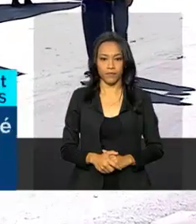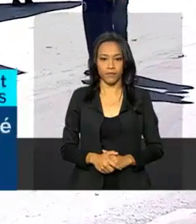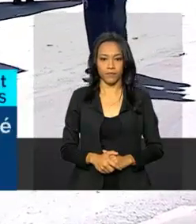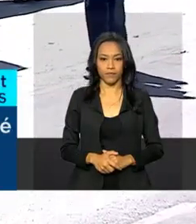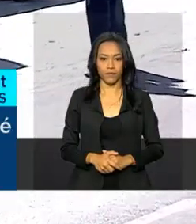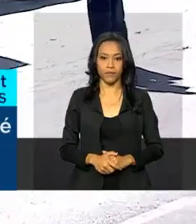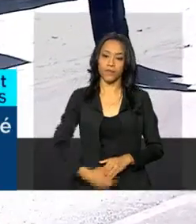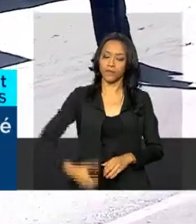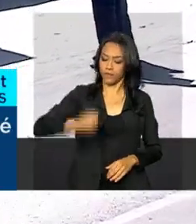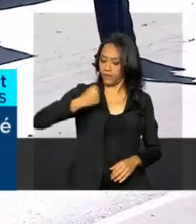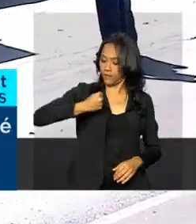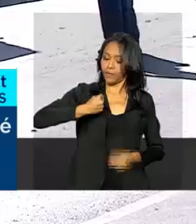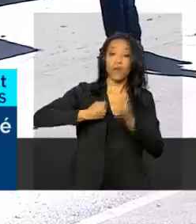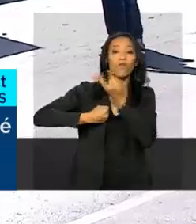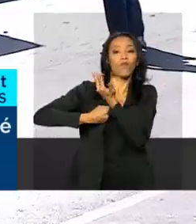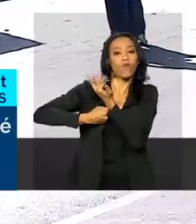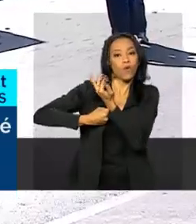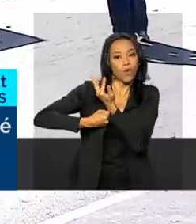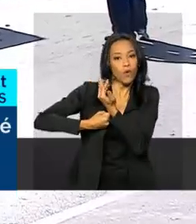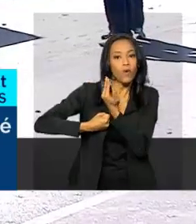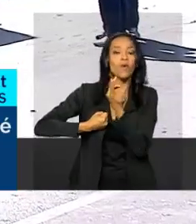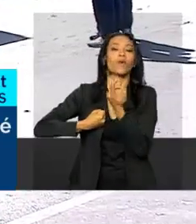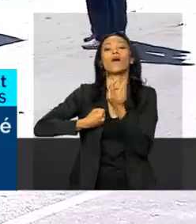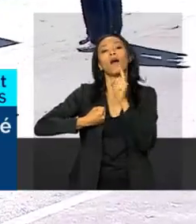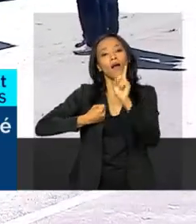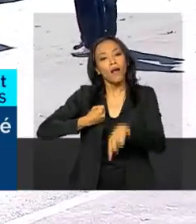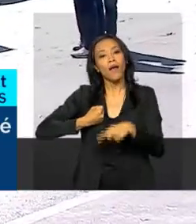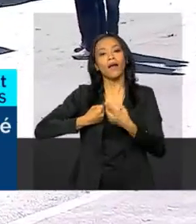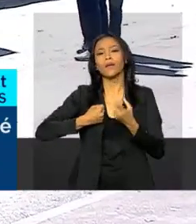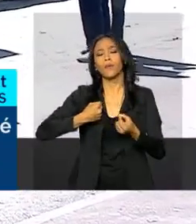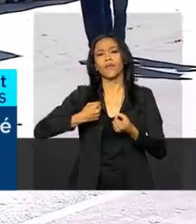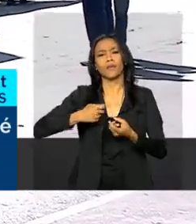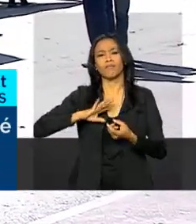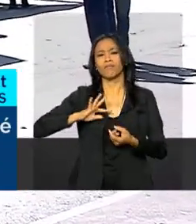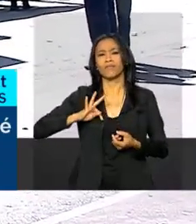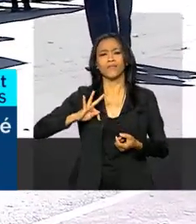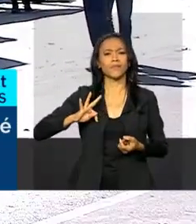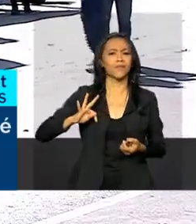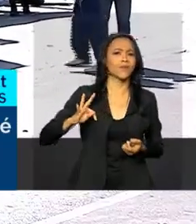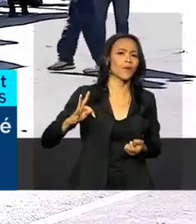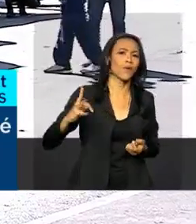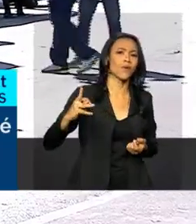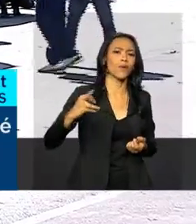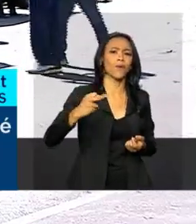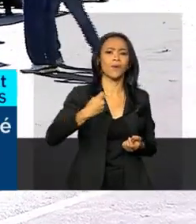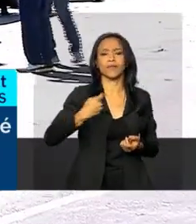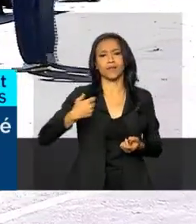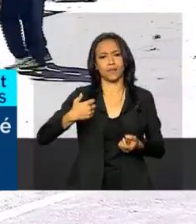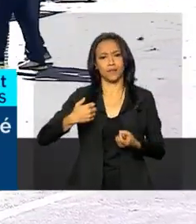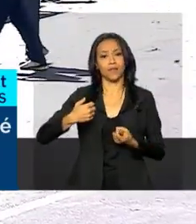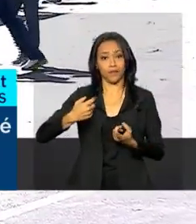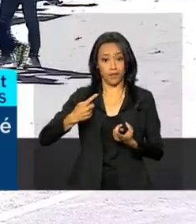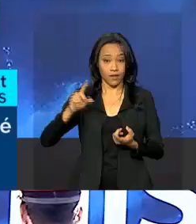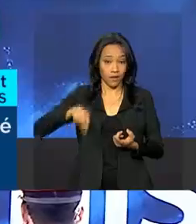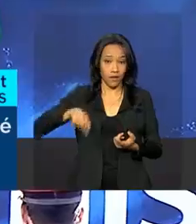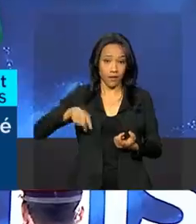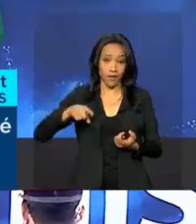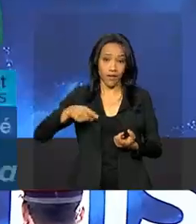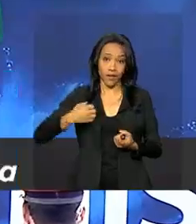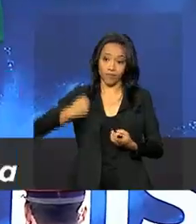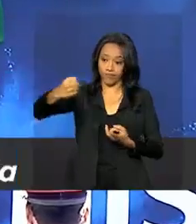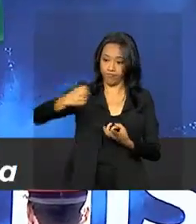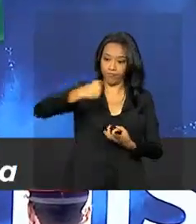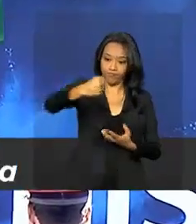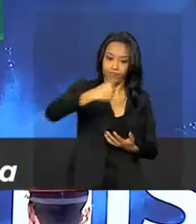E o fogo simbólico, ele é distribuído por todas as entidades que desejam